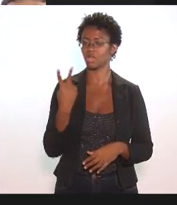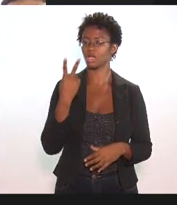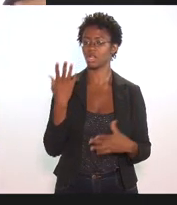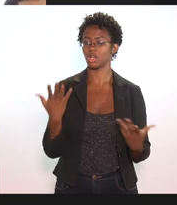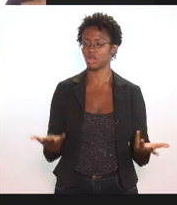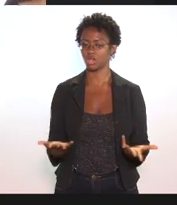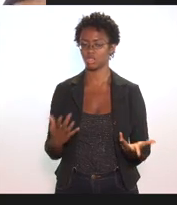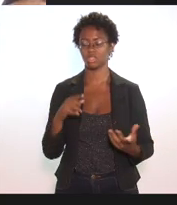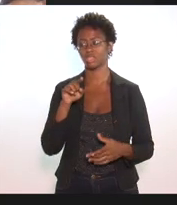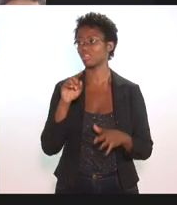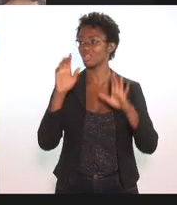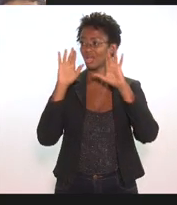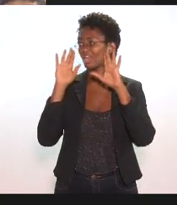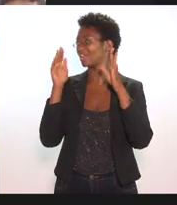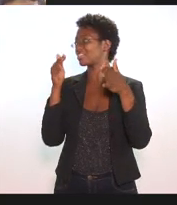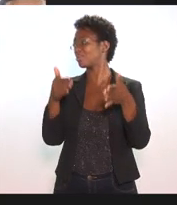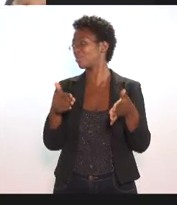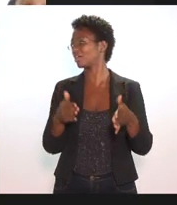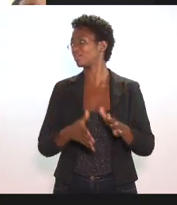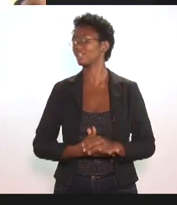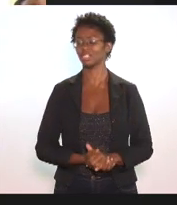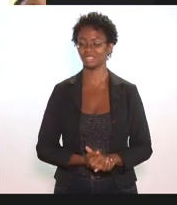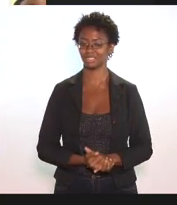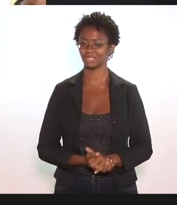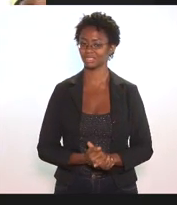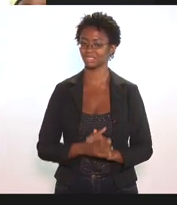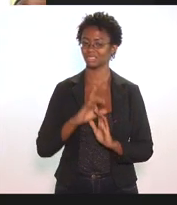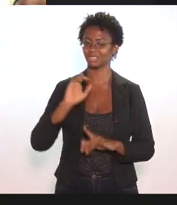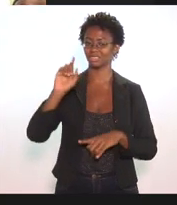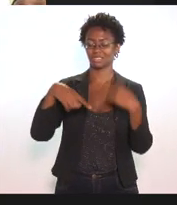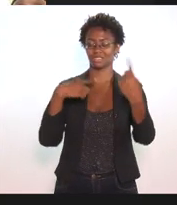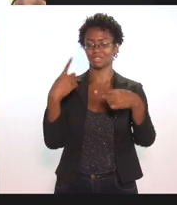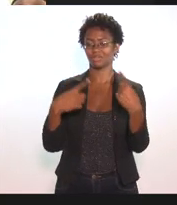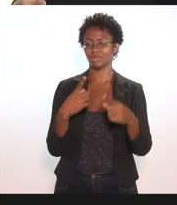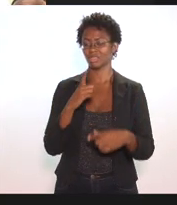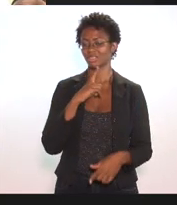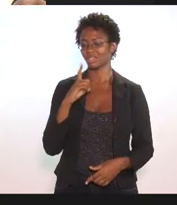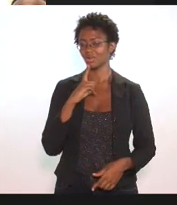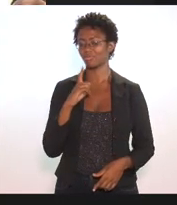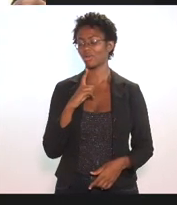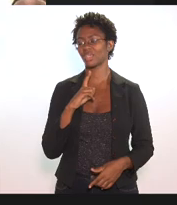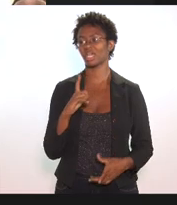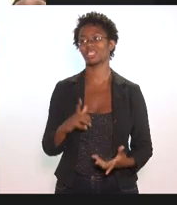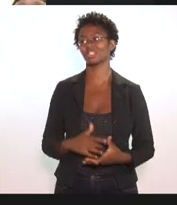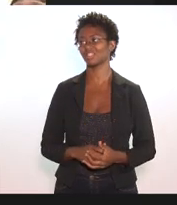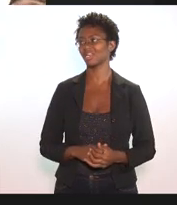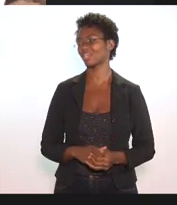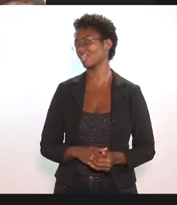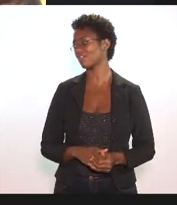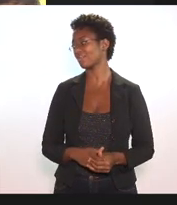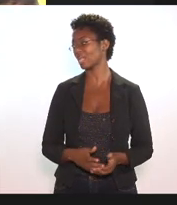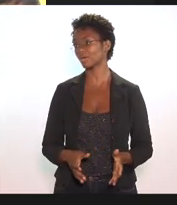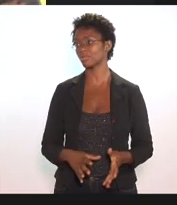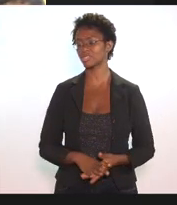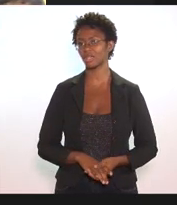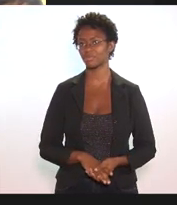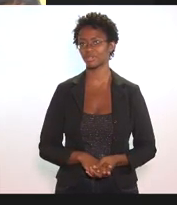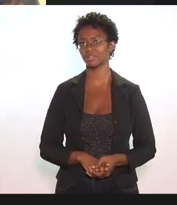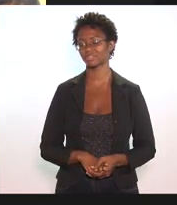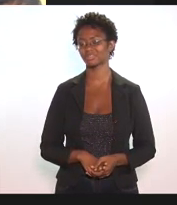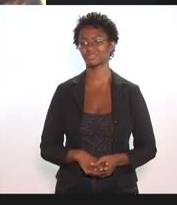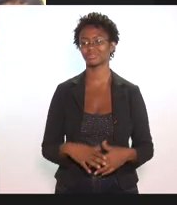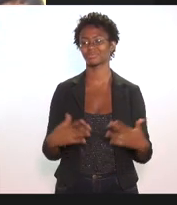está faltando. Então, acho que das próximas oportunidades que tivermos, tomara que não tenhamos mais, que essa pandemia acabe, mas se continuar nessa situação